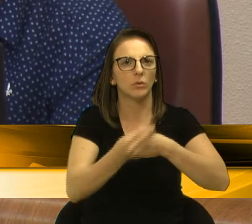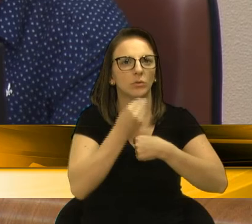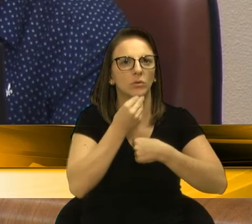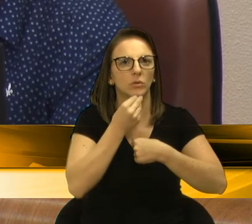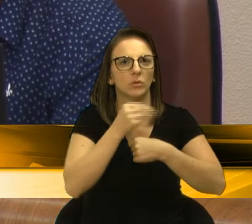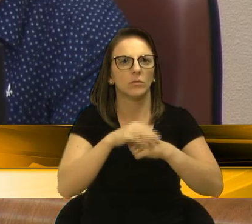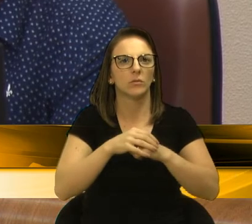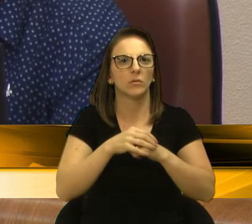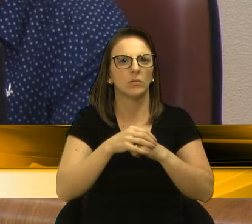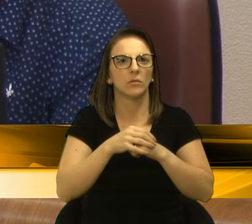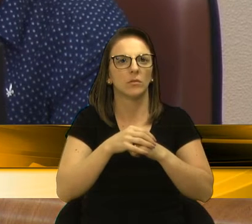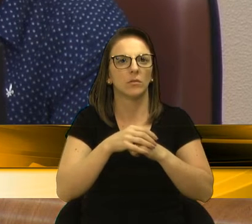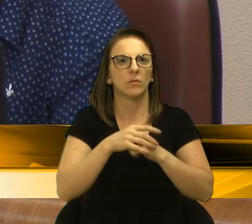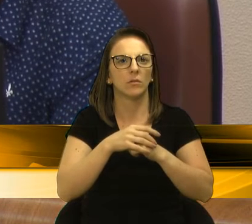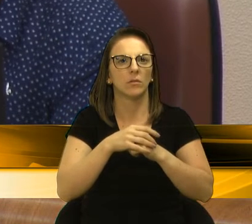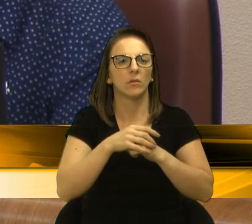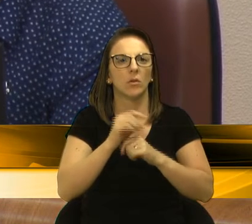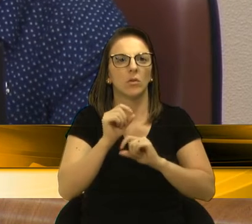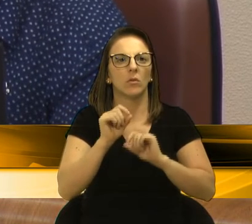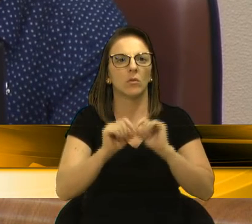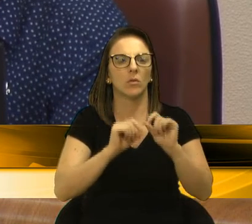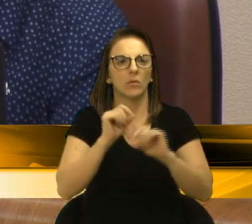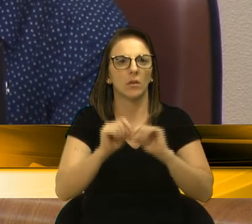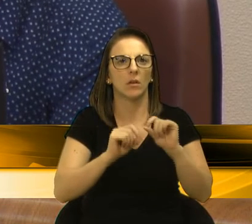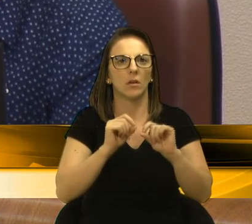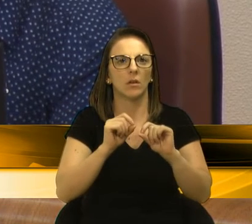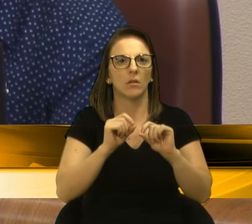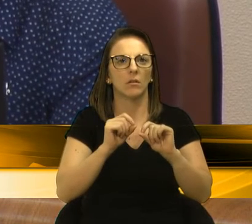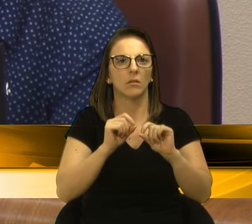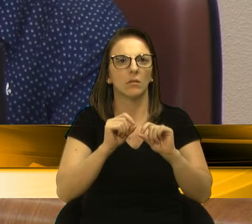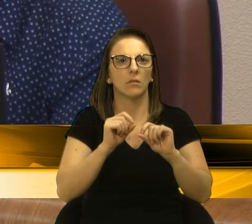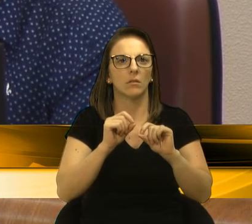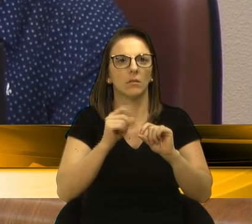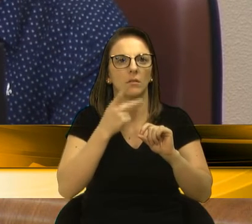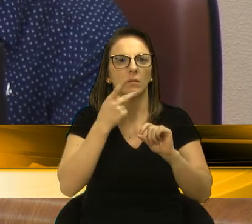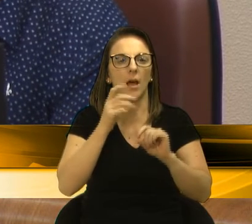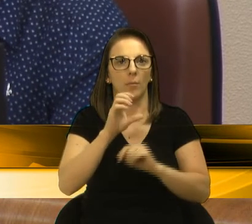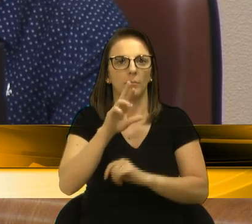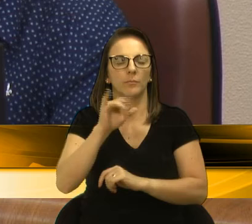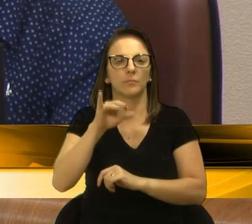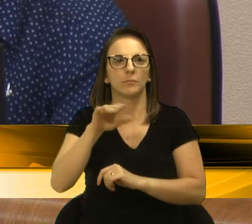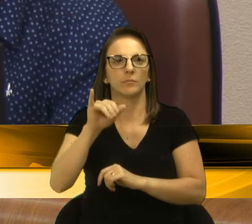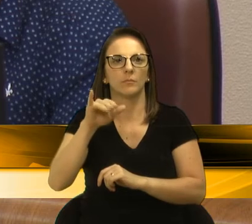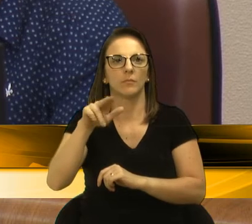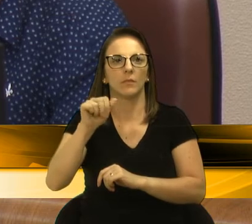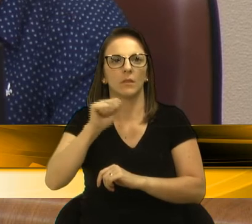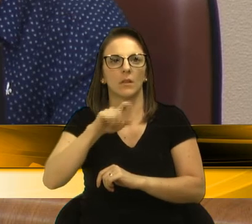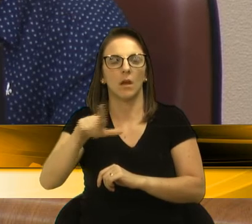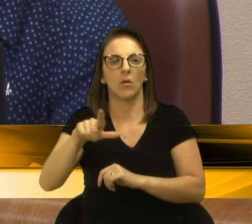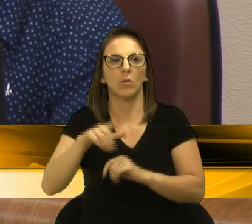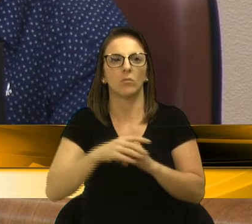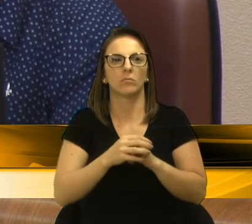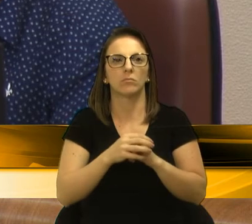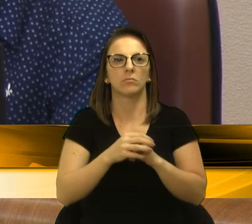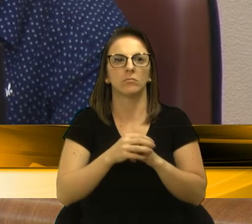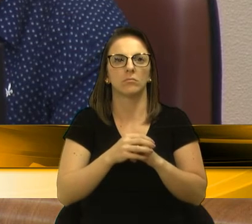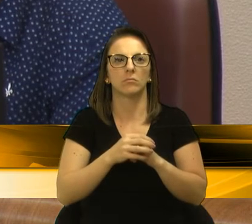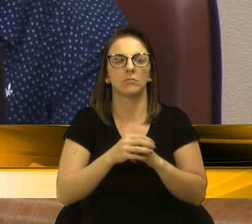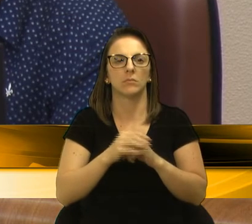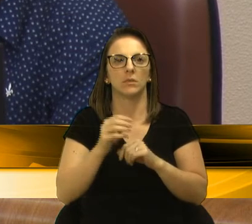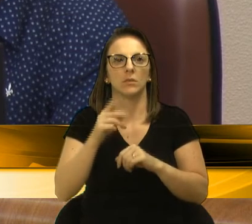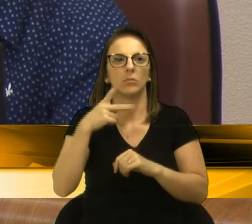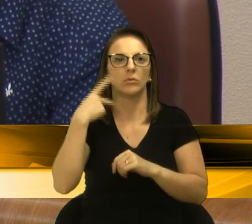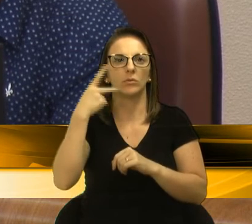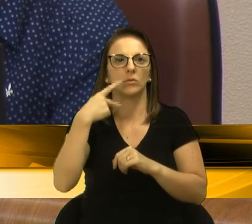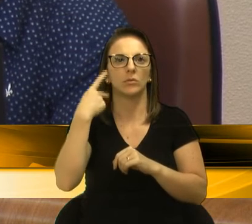98, supra. A tipificação criminal pode não eliminar a infração político-administrativa. A sanção política expressa na